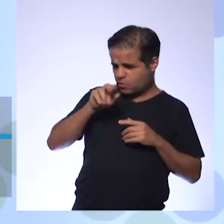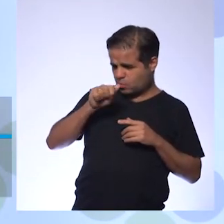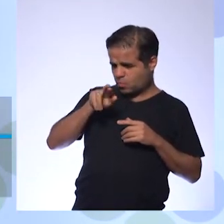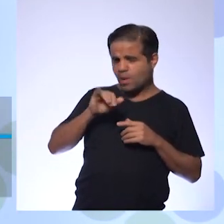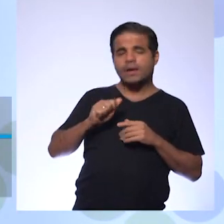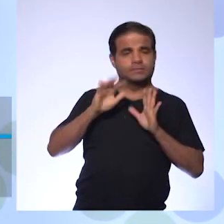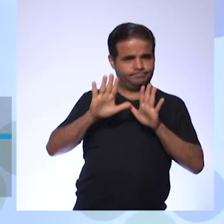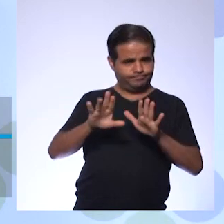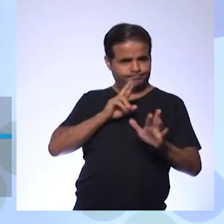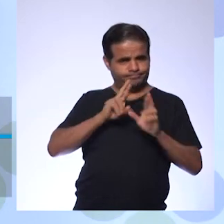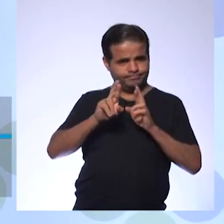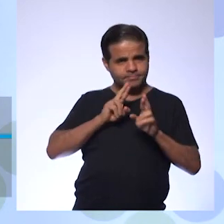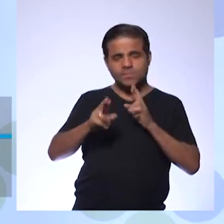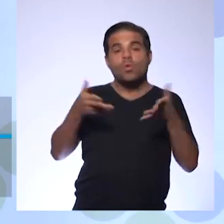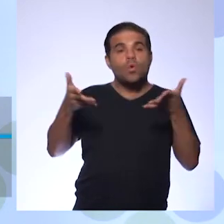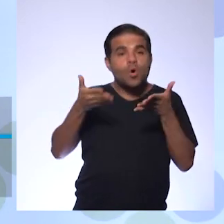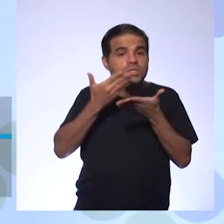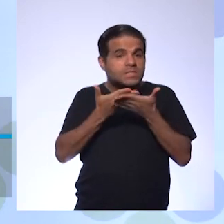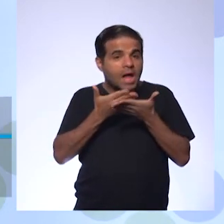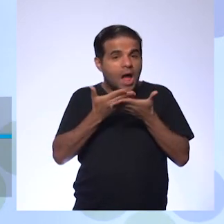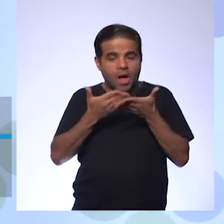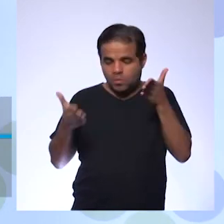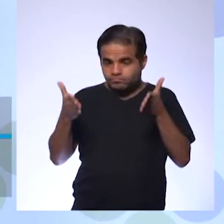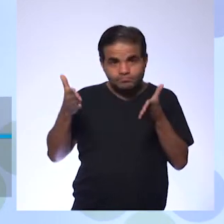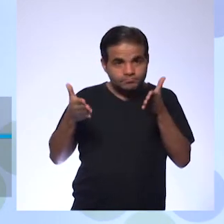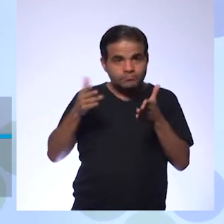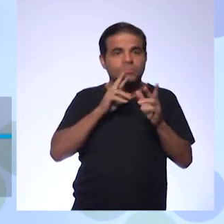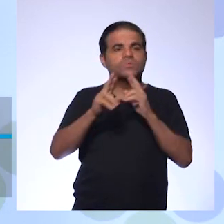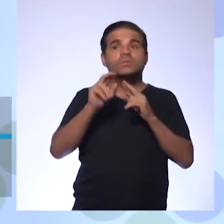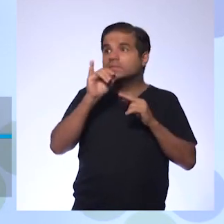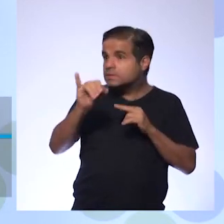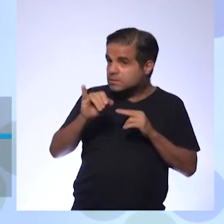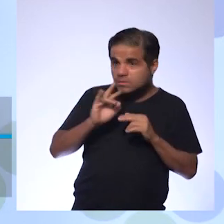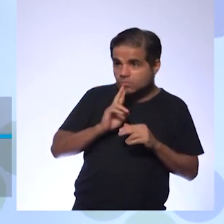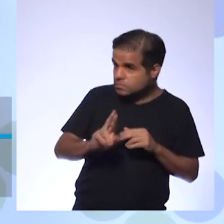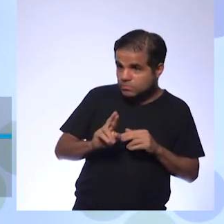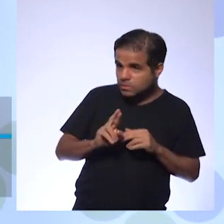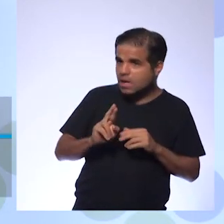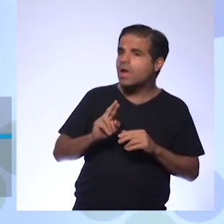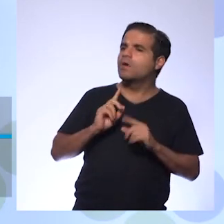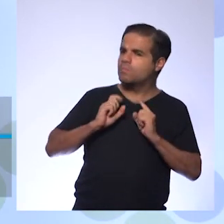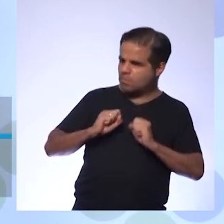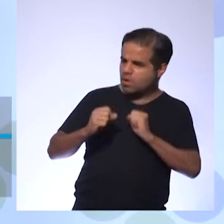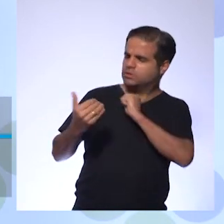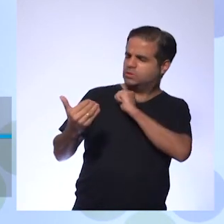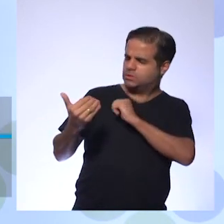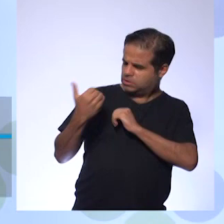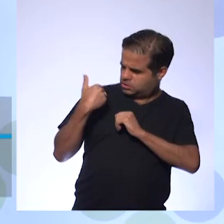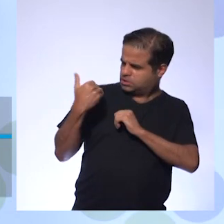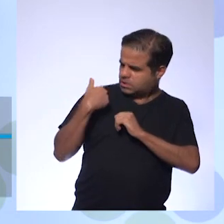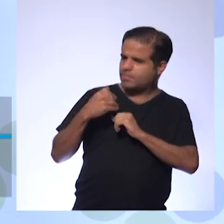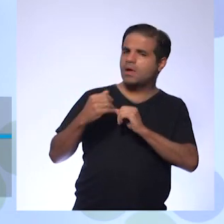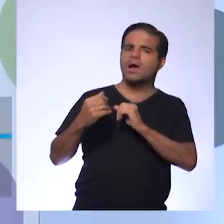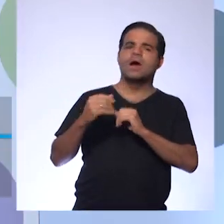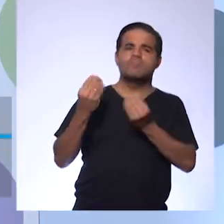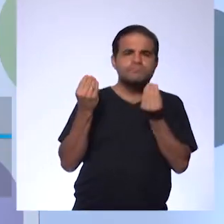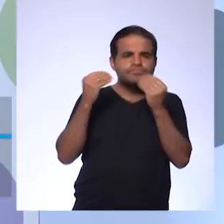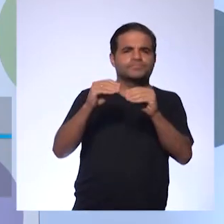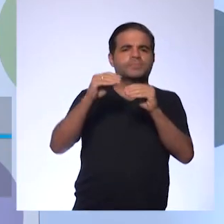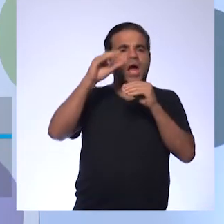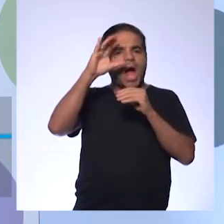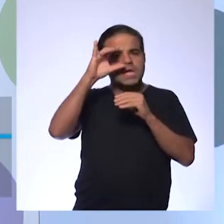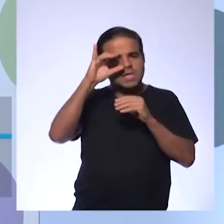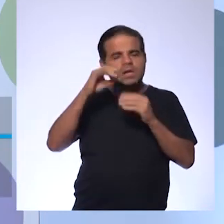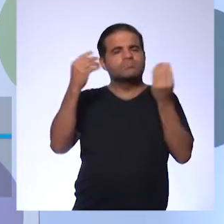responder durante esta aula, tá bom? Então fica ligadinho. Se eu não responder, me critica, me pergunta aí, tá bom? Vamos falar sobre isso. Lá no Instagram também, marca a gente lá,